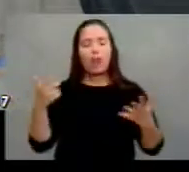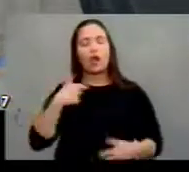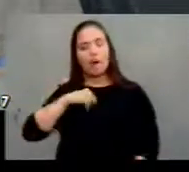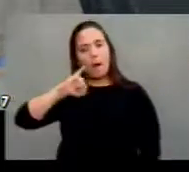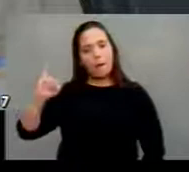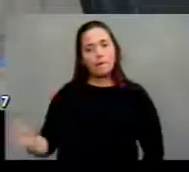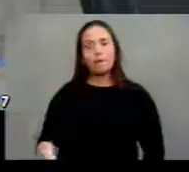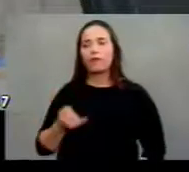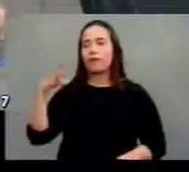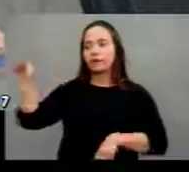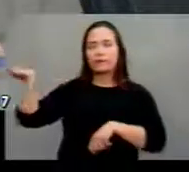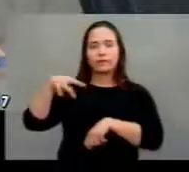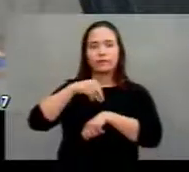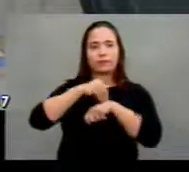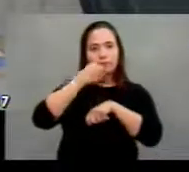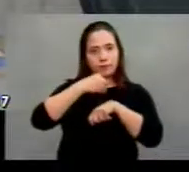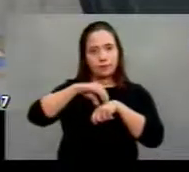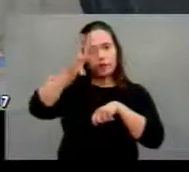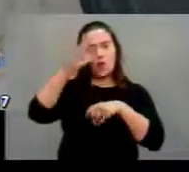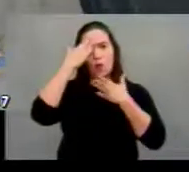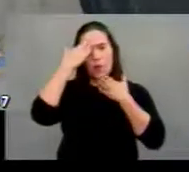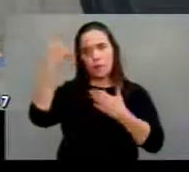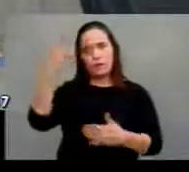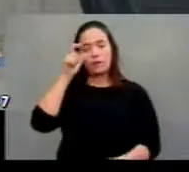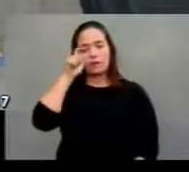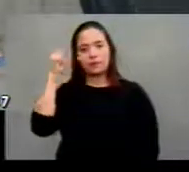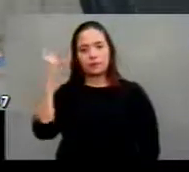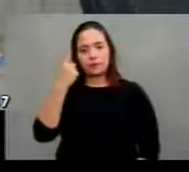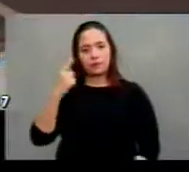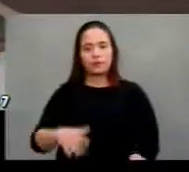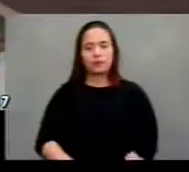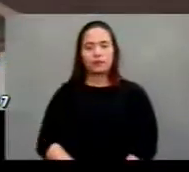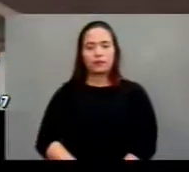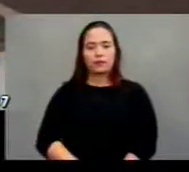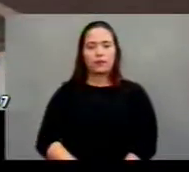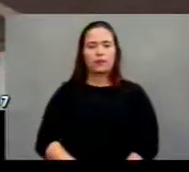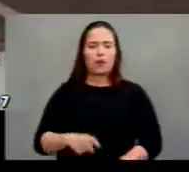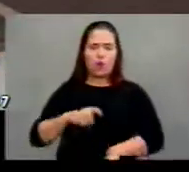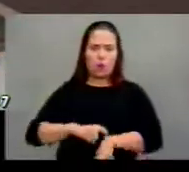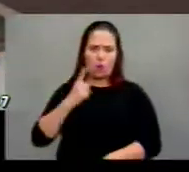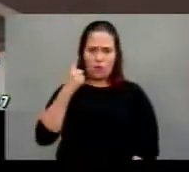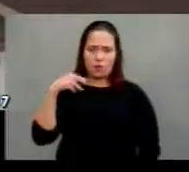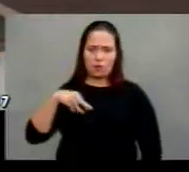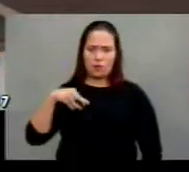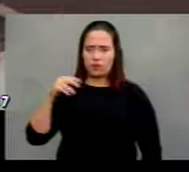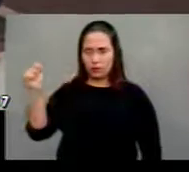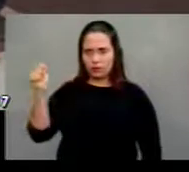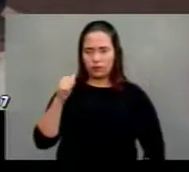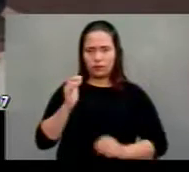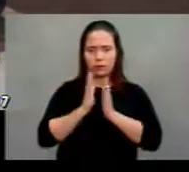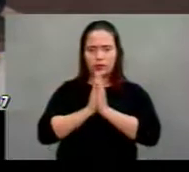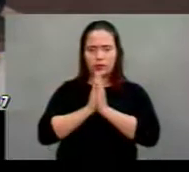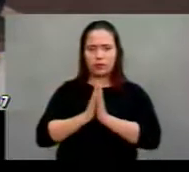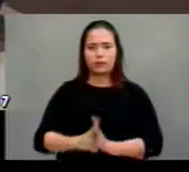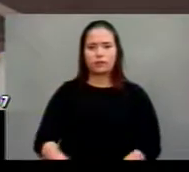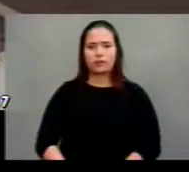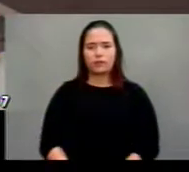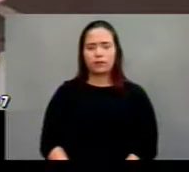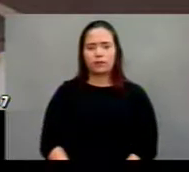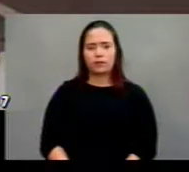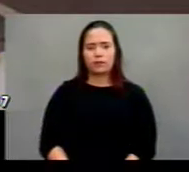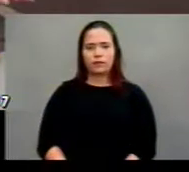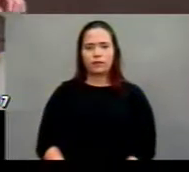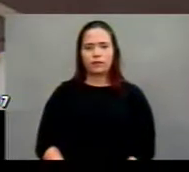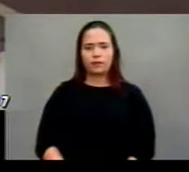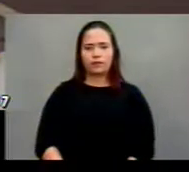utilizo aqui para servir de voz do povo. Muito obrigada, deputado Renato Roseno. Eu agradeço. Peço um minuto para concluir, por gentileza, deputado. No sentido de que... Mais